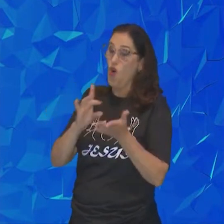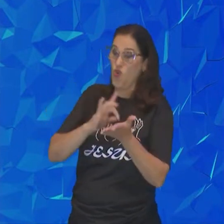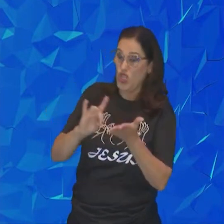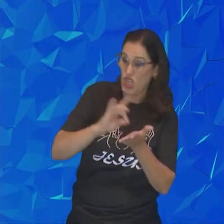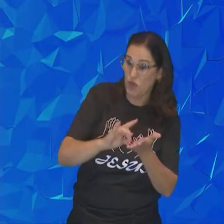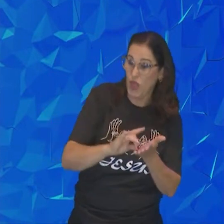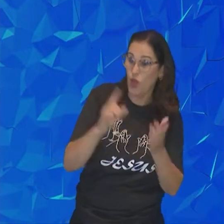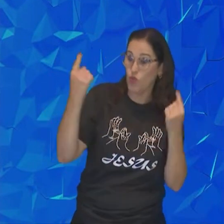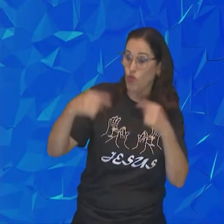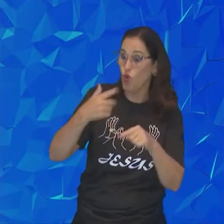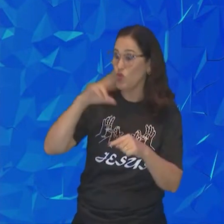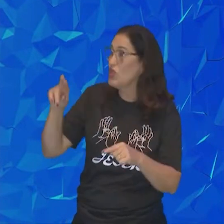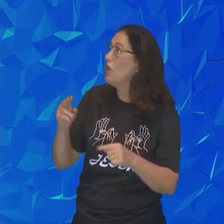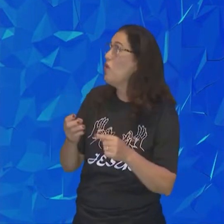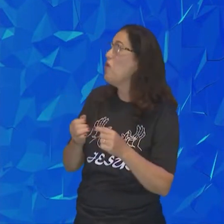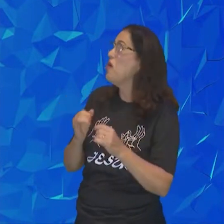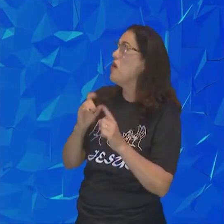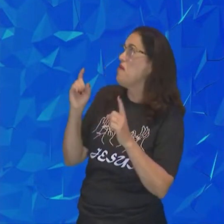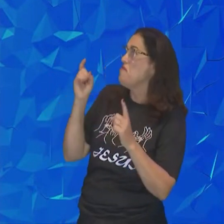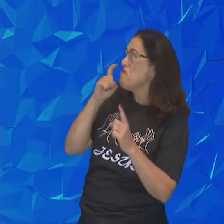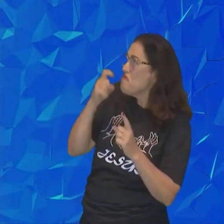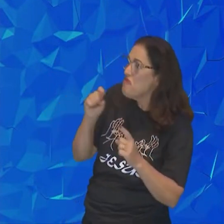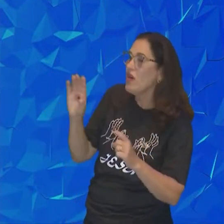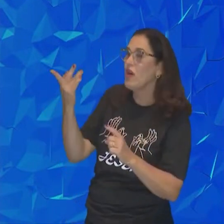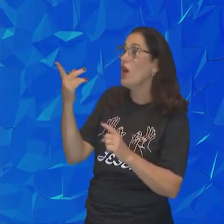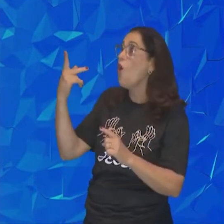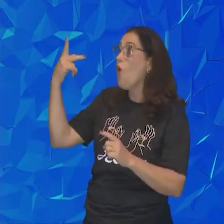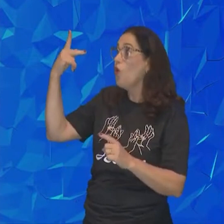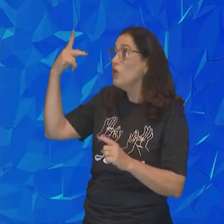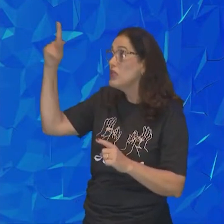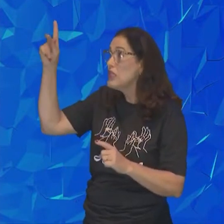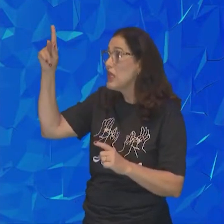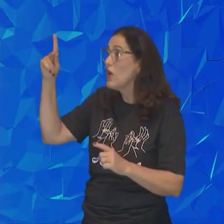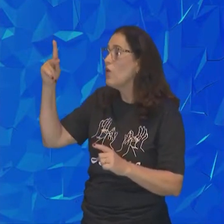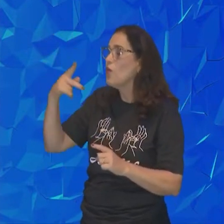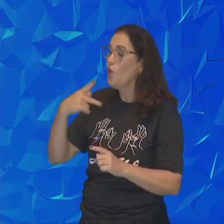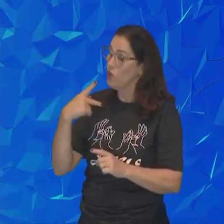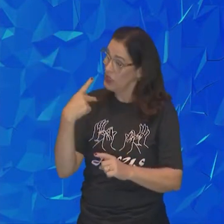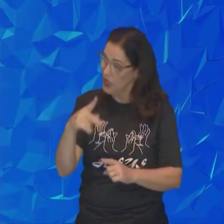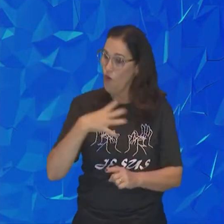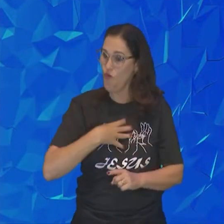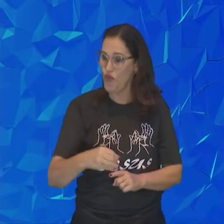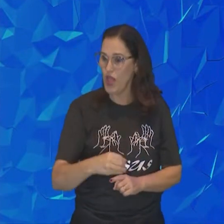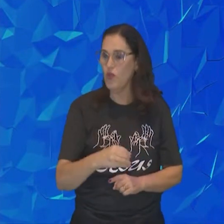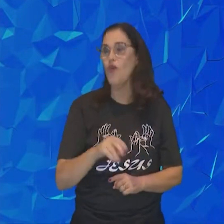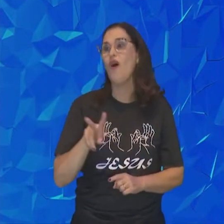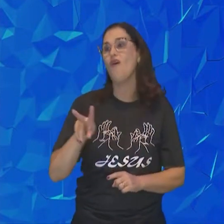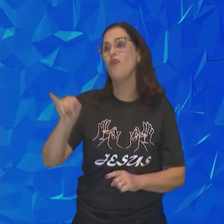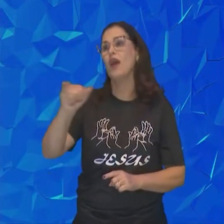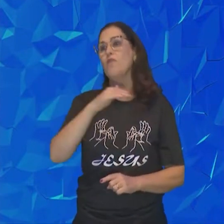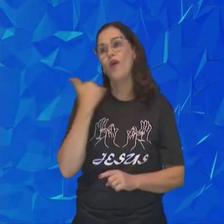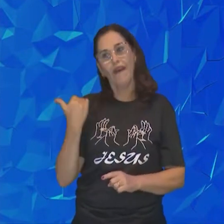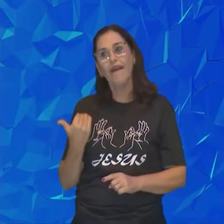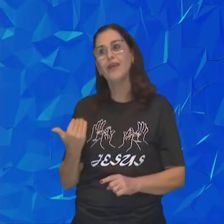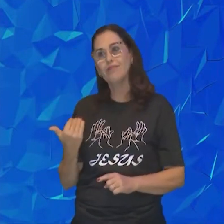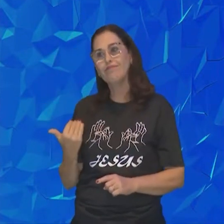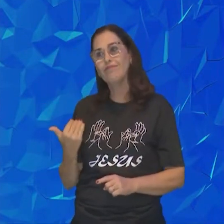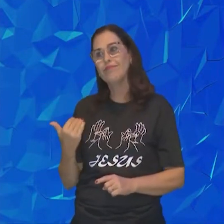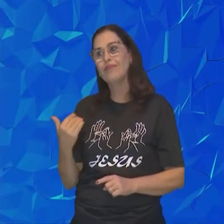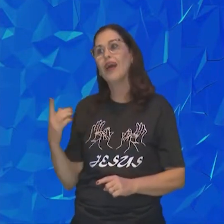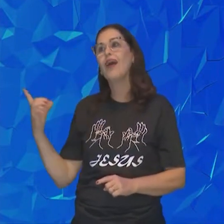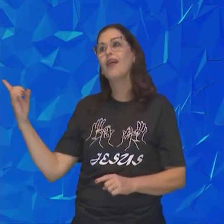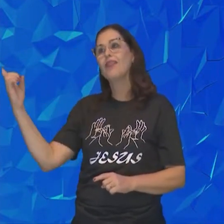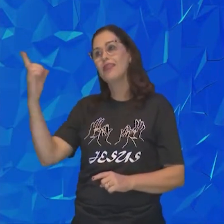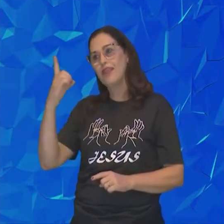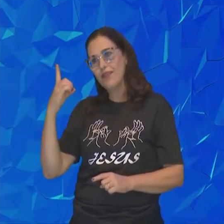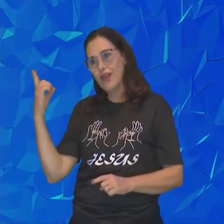Senhor, também o filho que de ti nasceu morrerá. Vocês entenderam por que Davi já estava